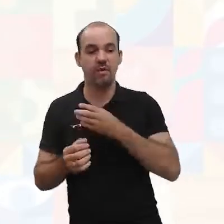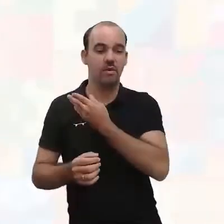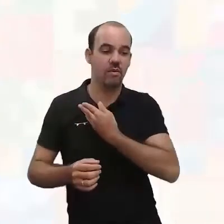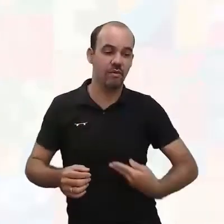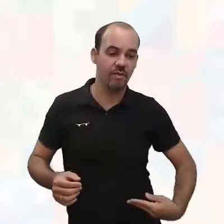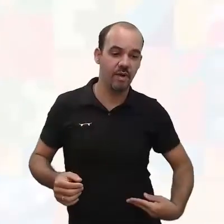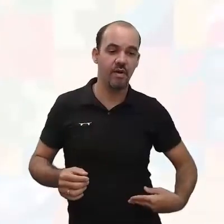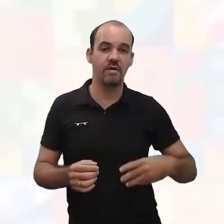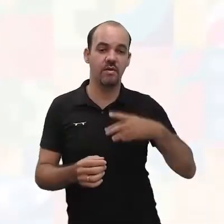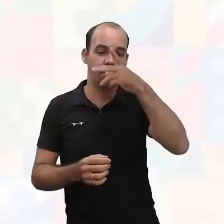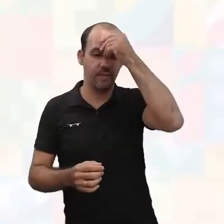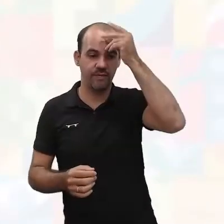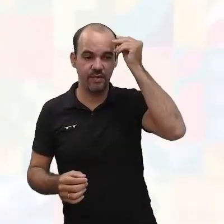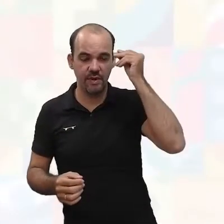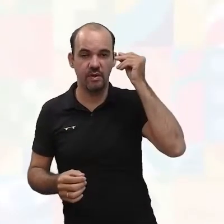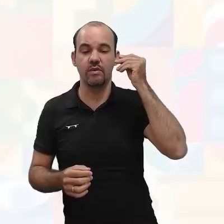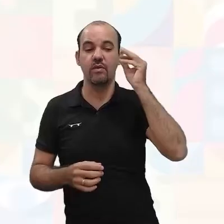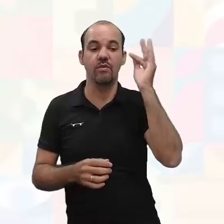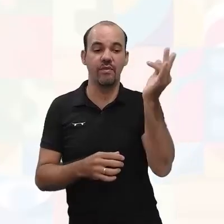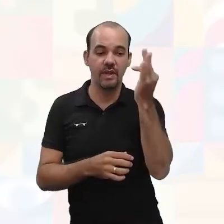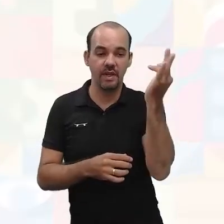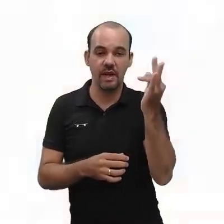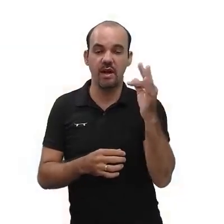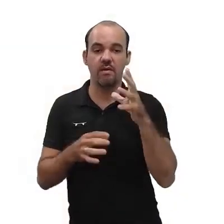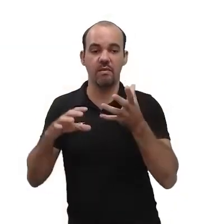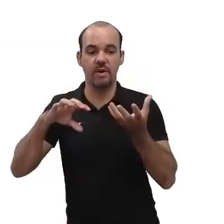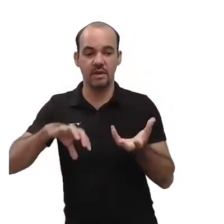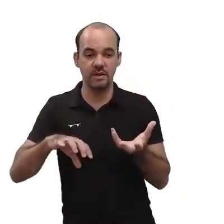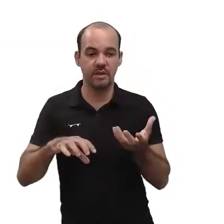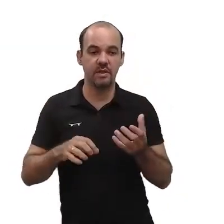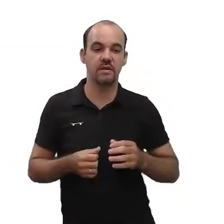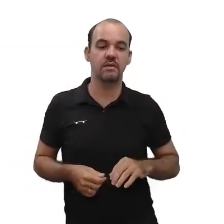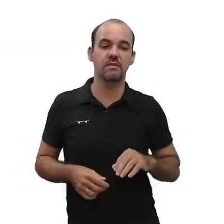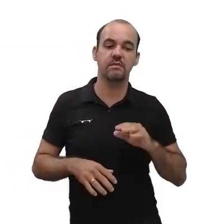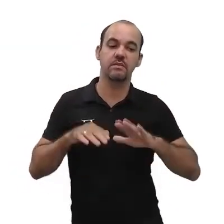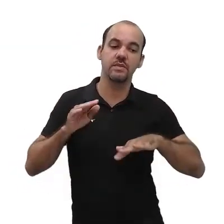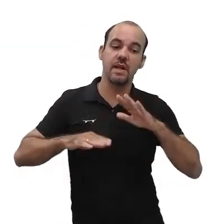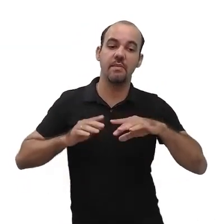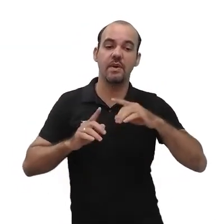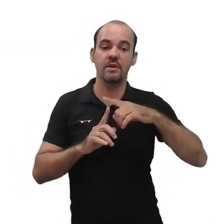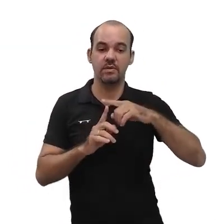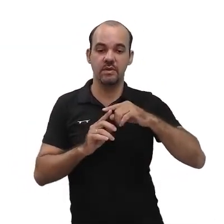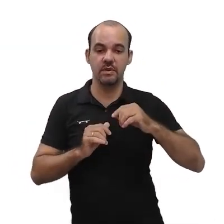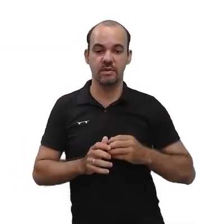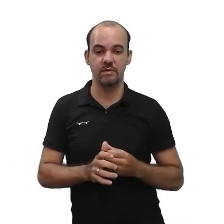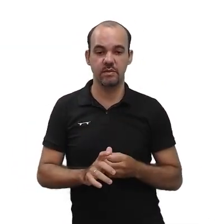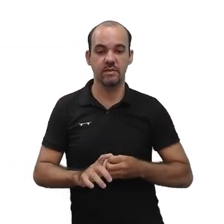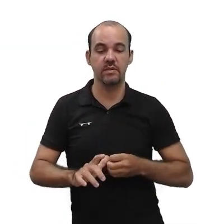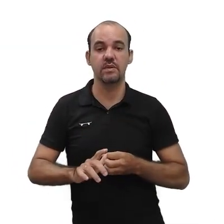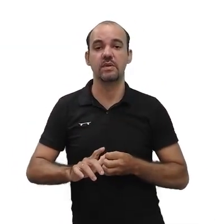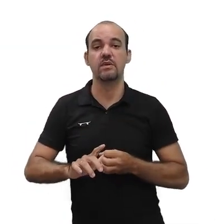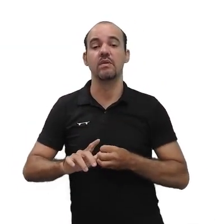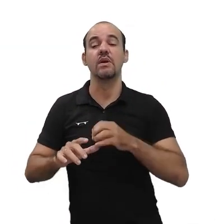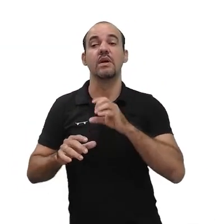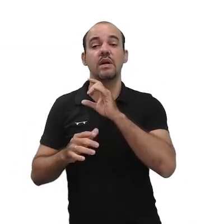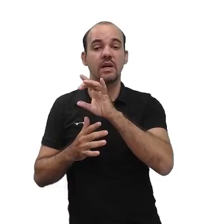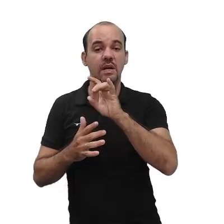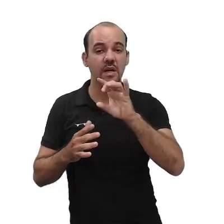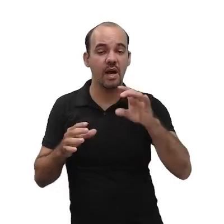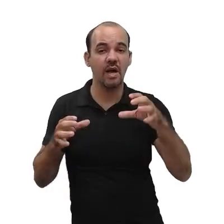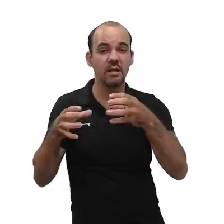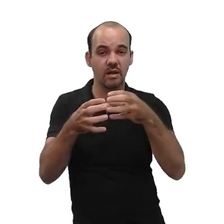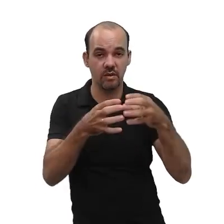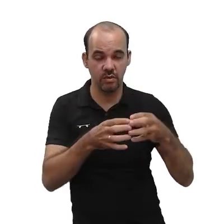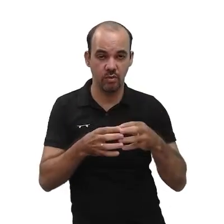sentido? Veja, se cada um desses entes federados tem a obrigatoriedade de ofertar um certo nível de ensino, cada um deles, de acordo com a